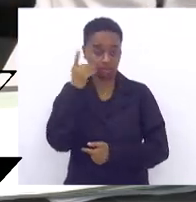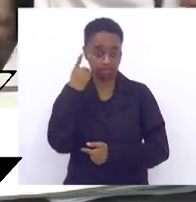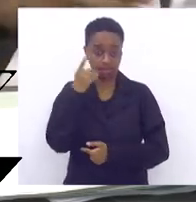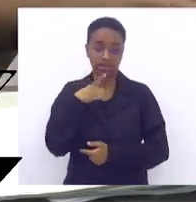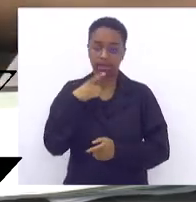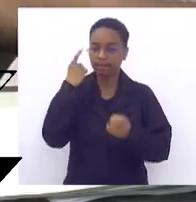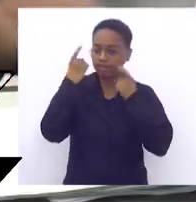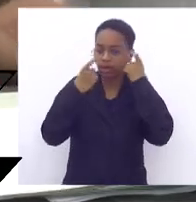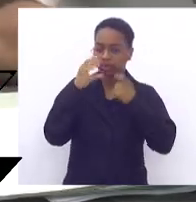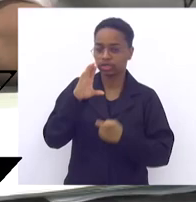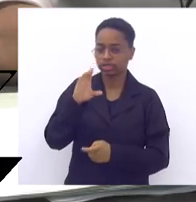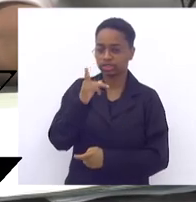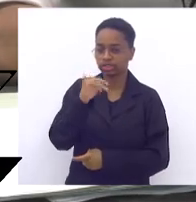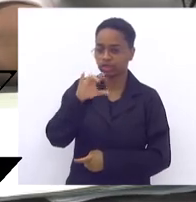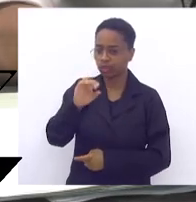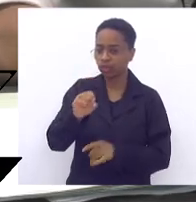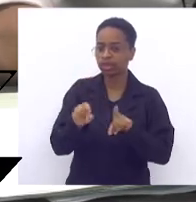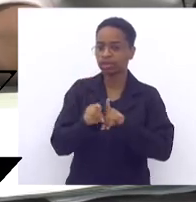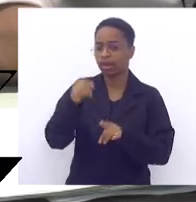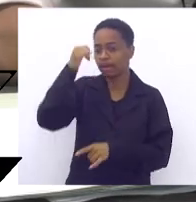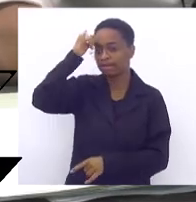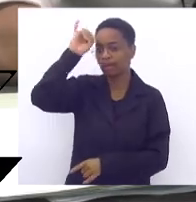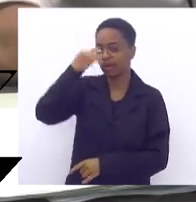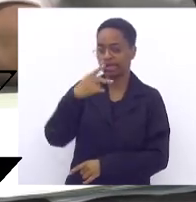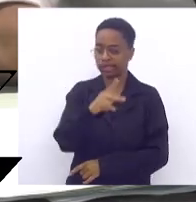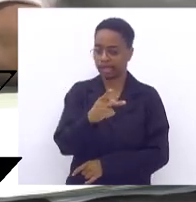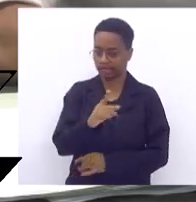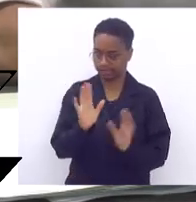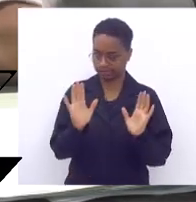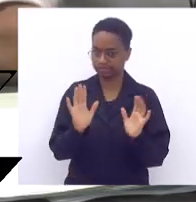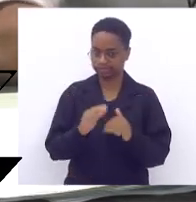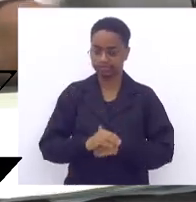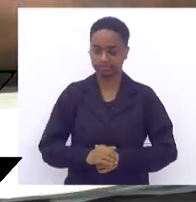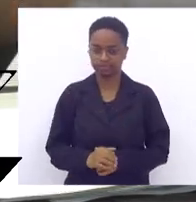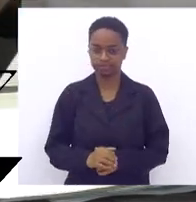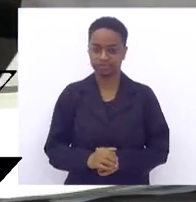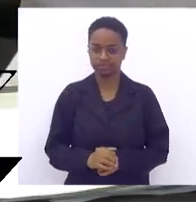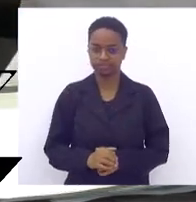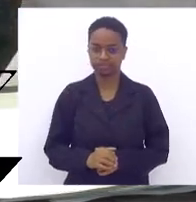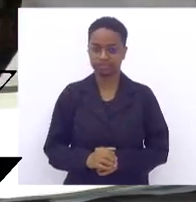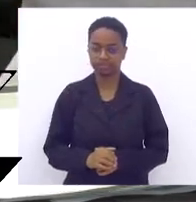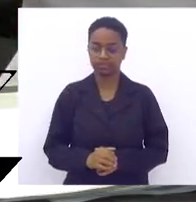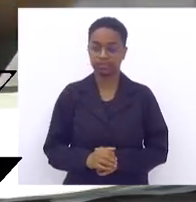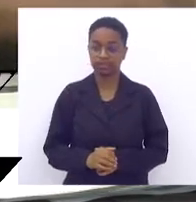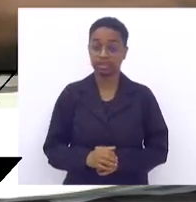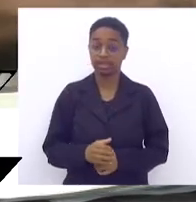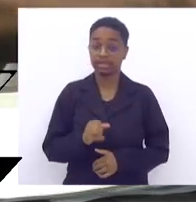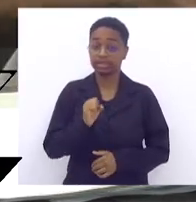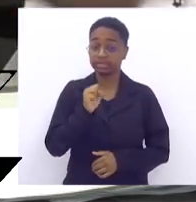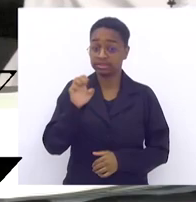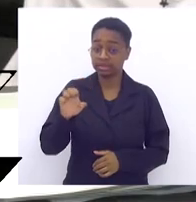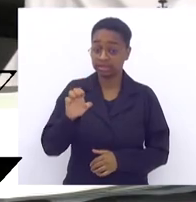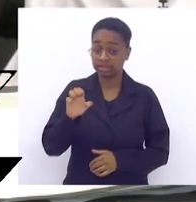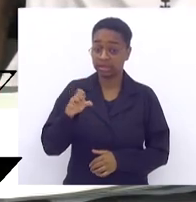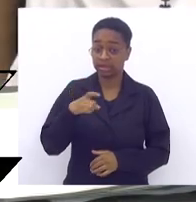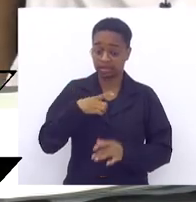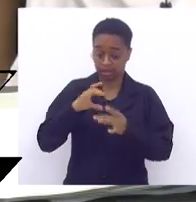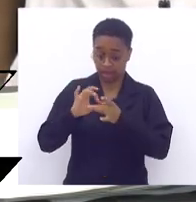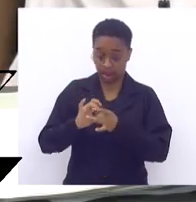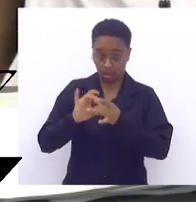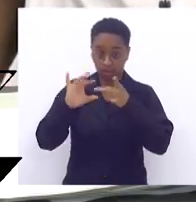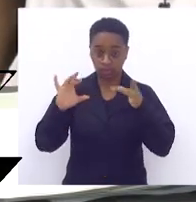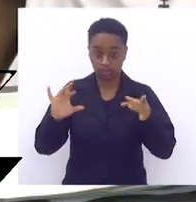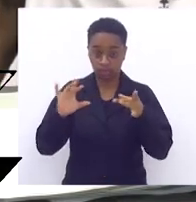Chico Machado e com os boizinhos ecológicos do deputado Chico Machado. Se ele, dentro da autorização